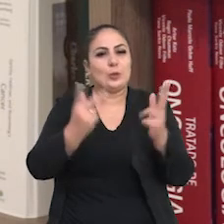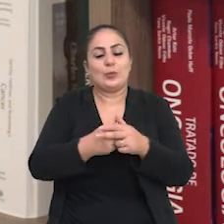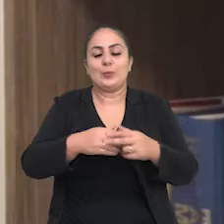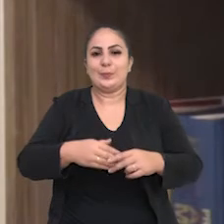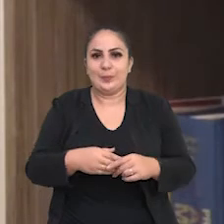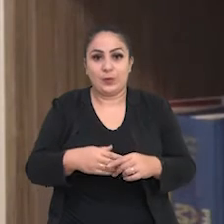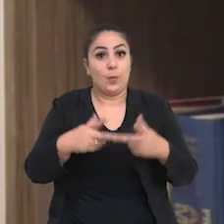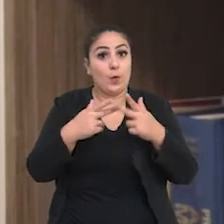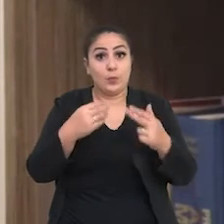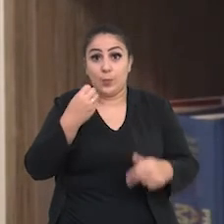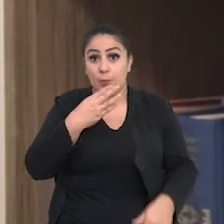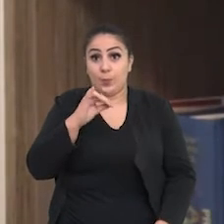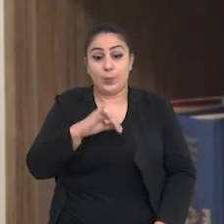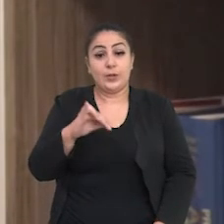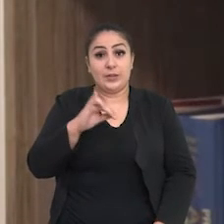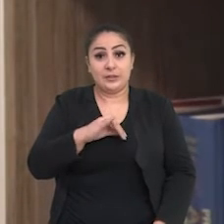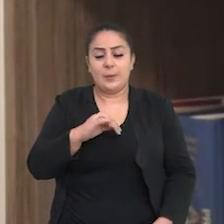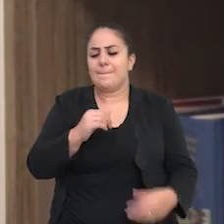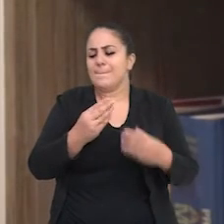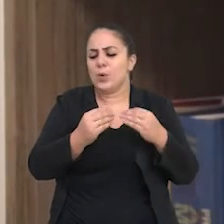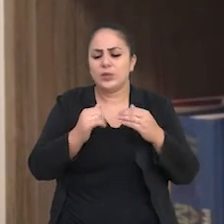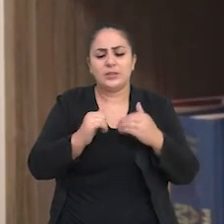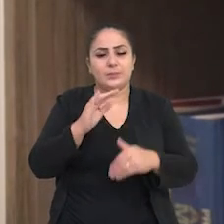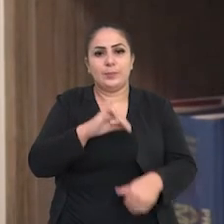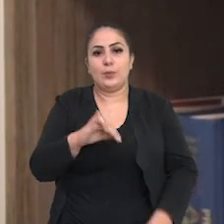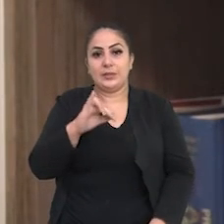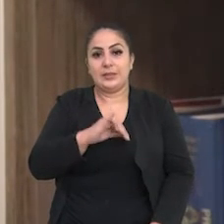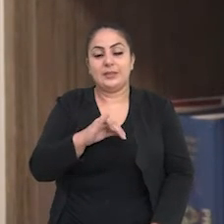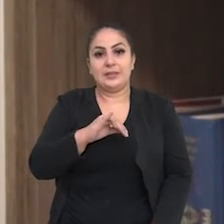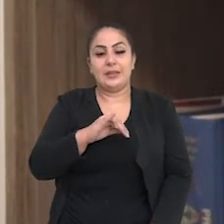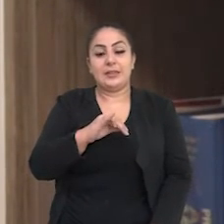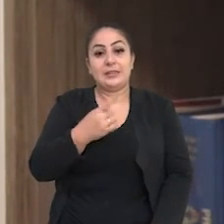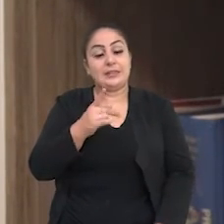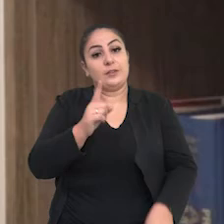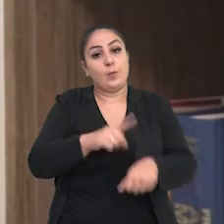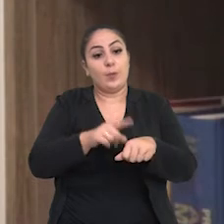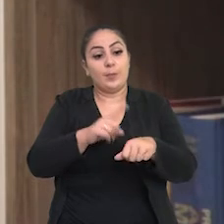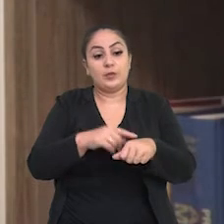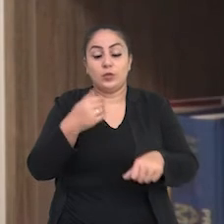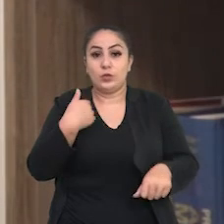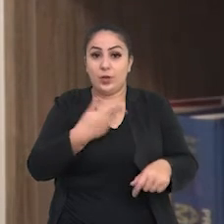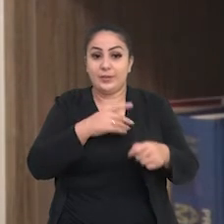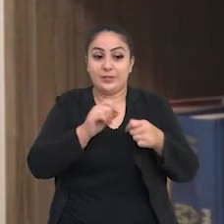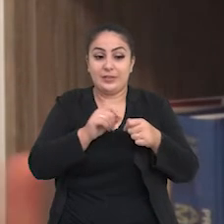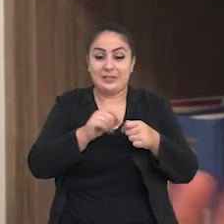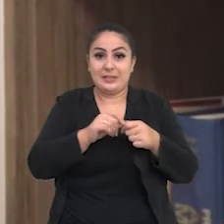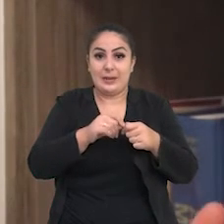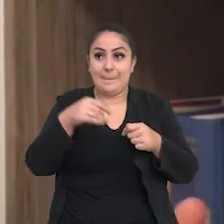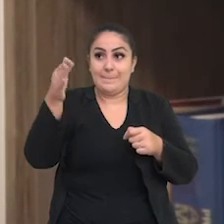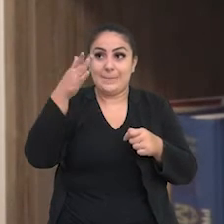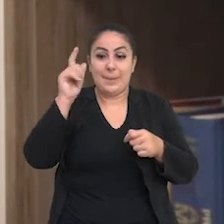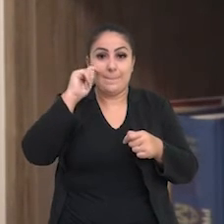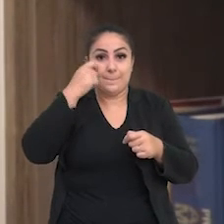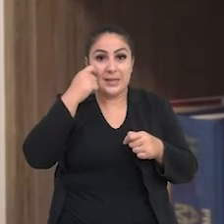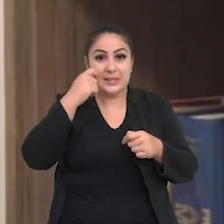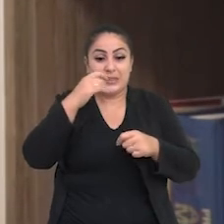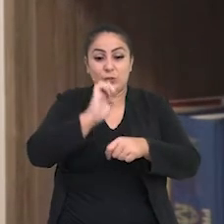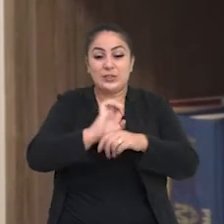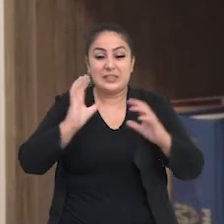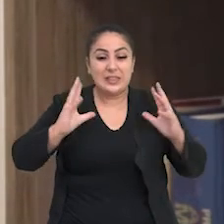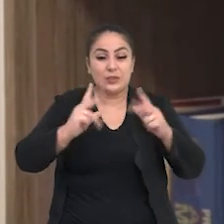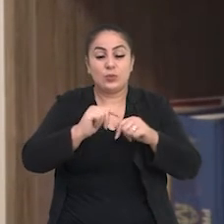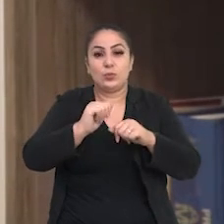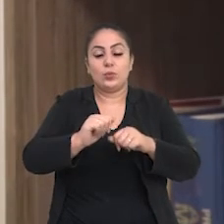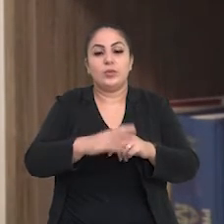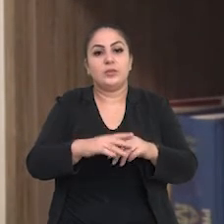para todos. Uma coisa muito importante, mas muito importante mesmo, nesse momento em que nós vivemos bandeira preta no estado